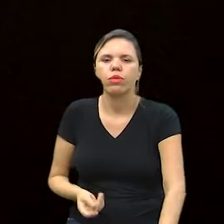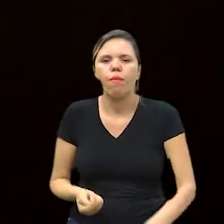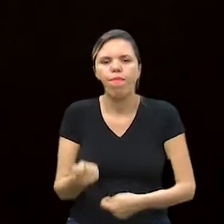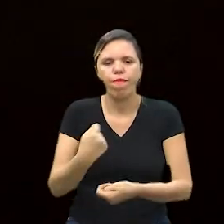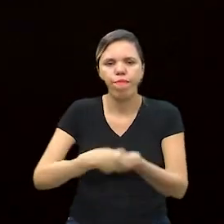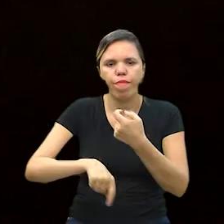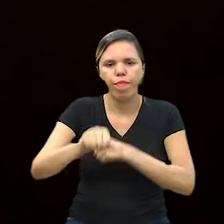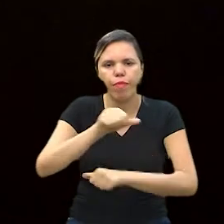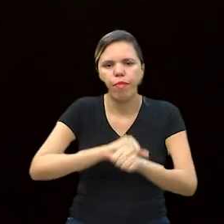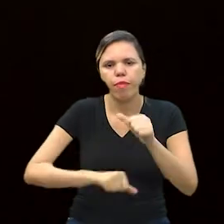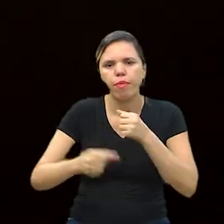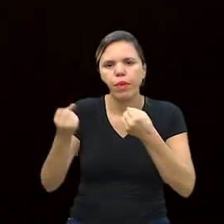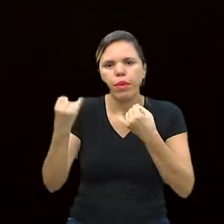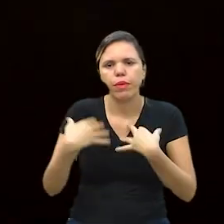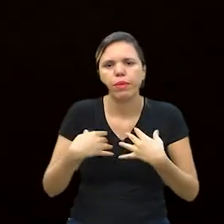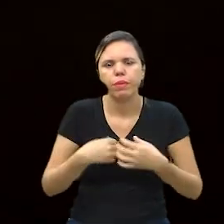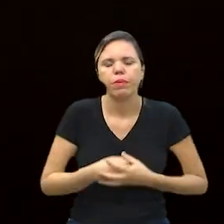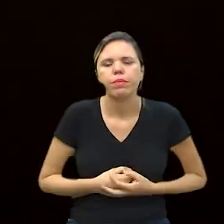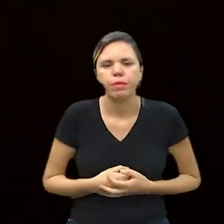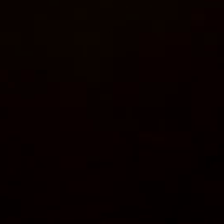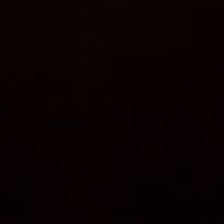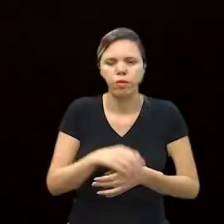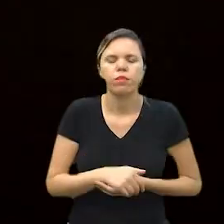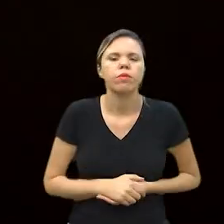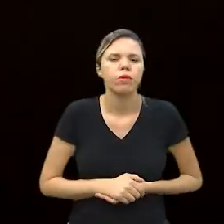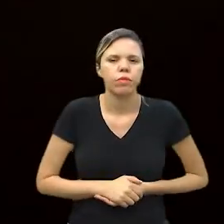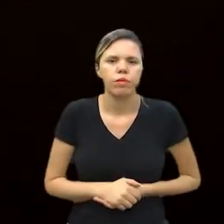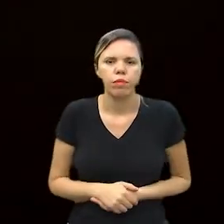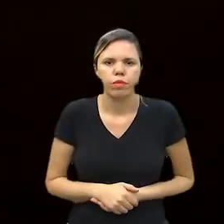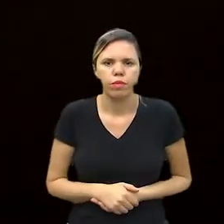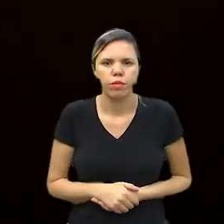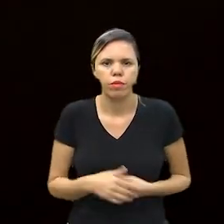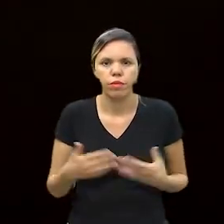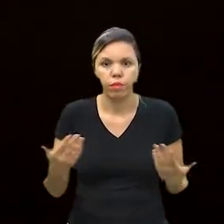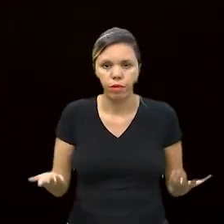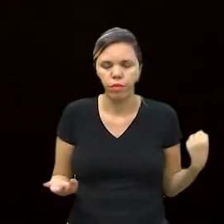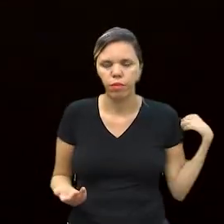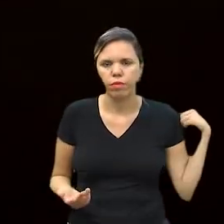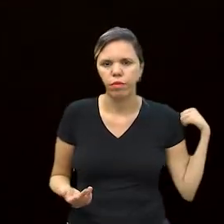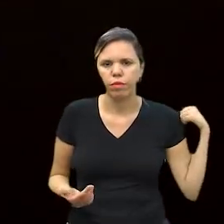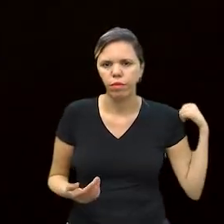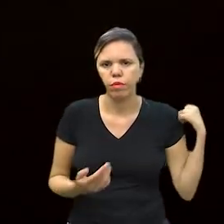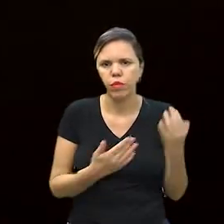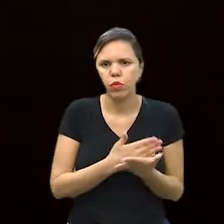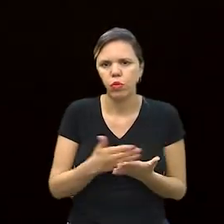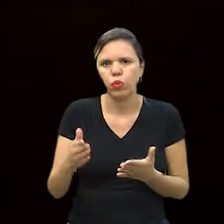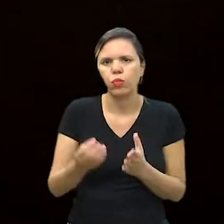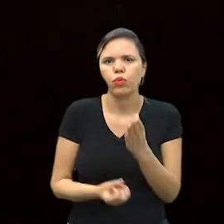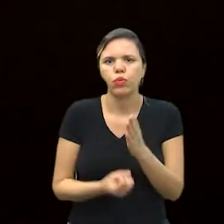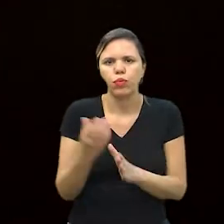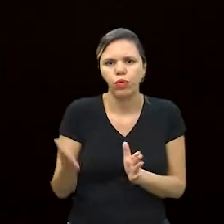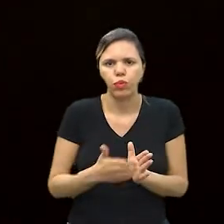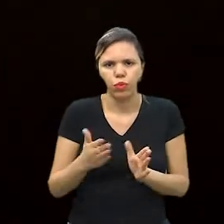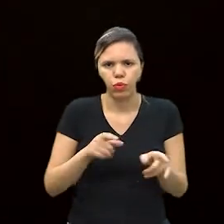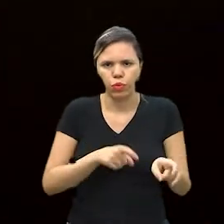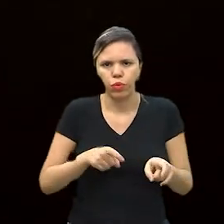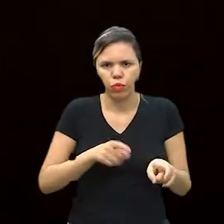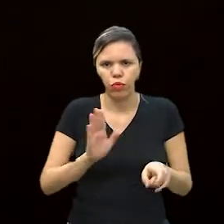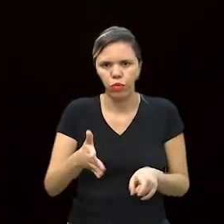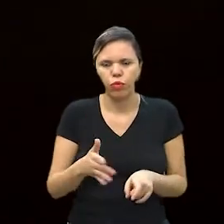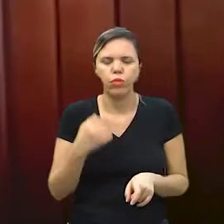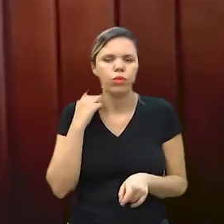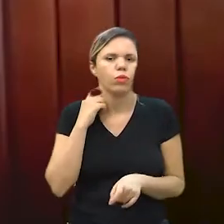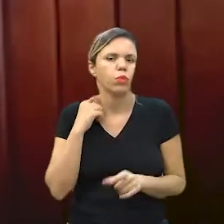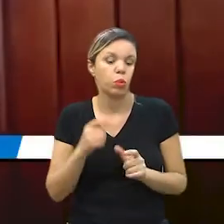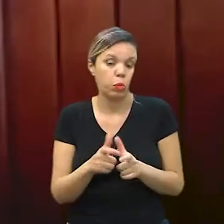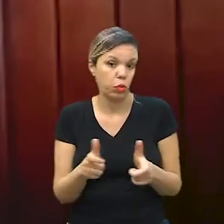modelo de negócio mudou. Me conta. Então, nós começamos a produzir já com alguma